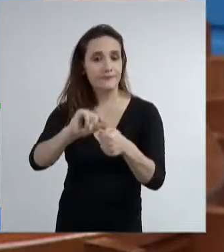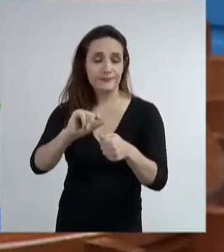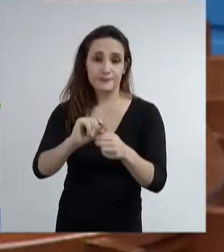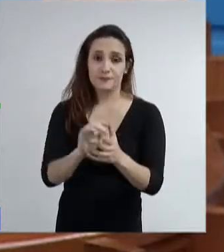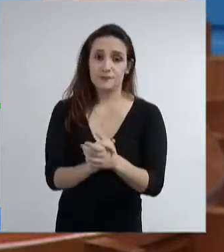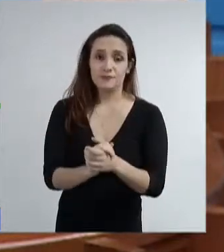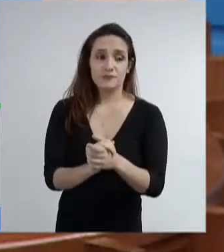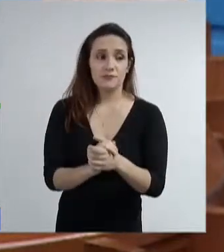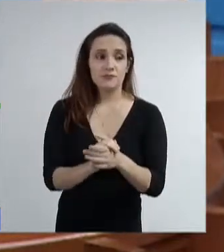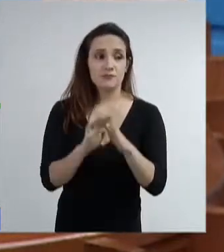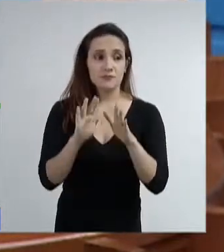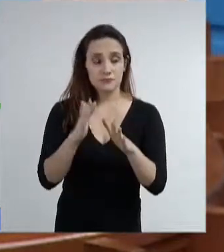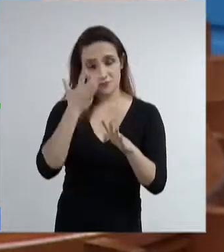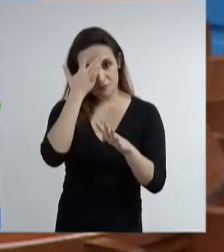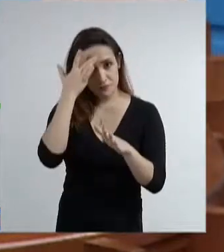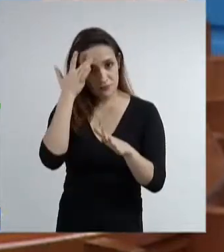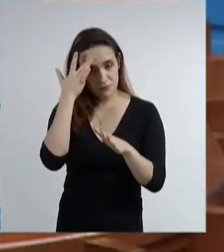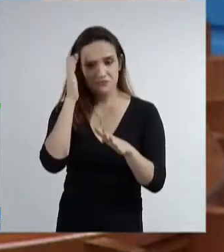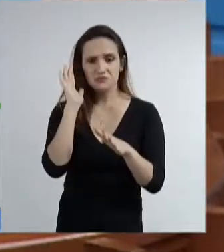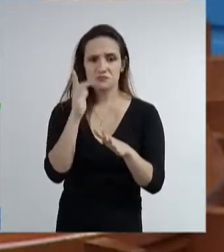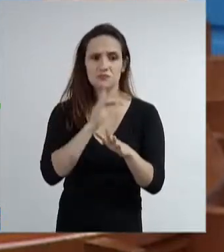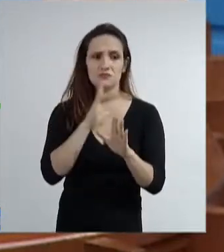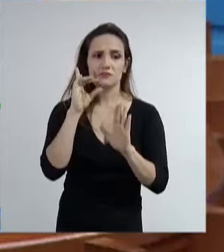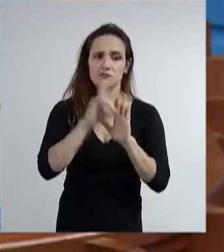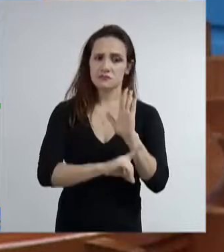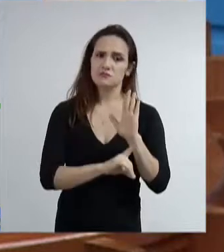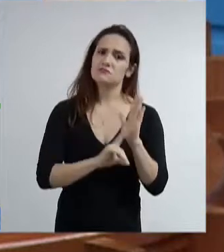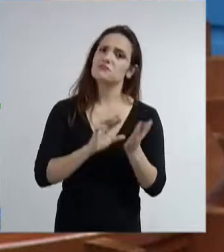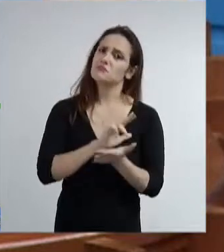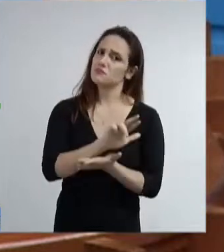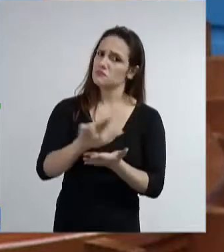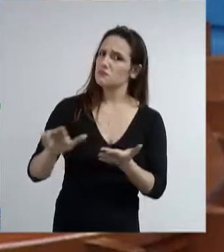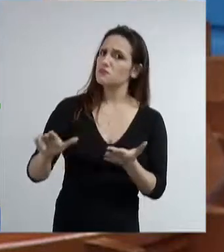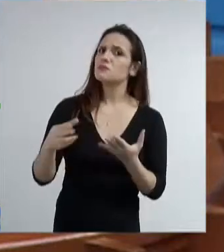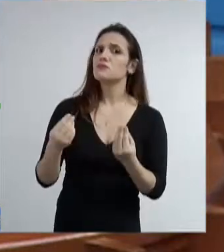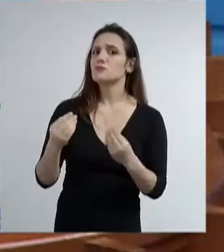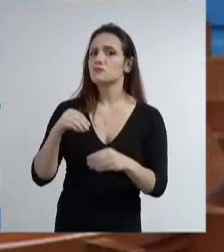Esses adolescentes já têm muitos direitos na nossa legislação.